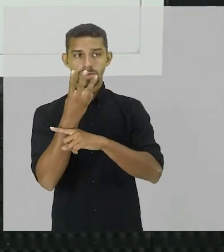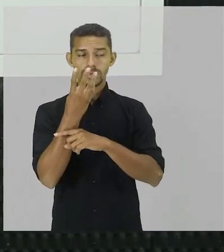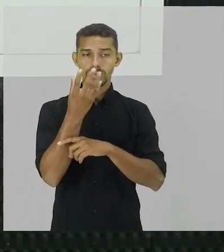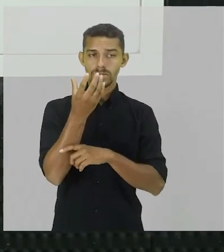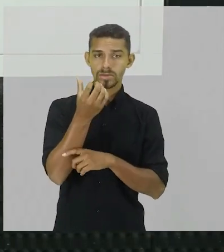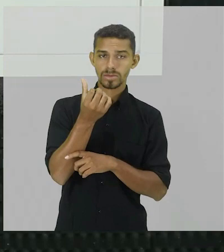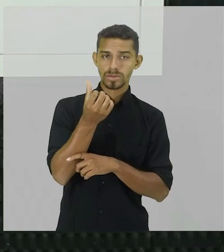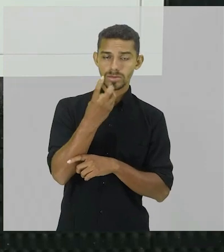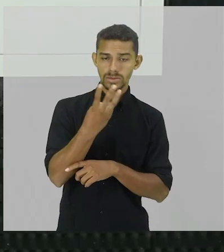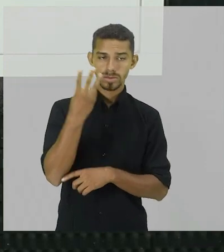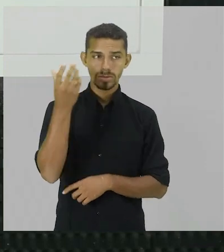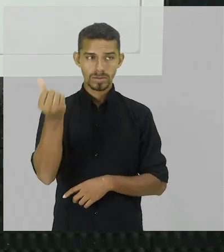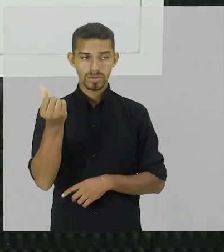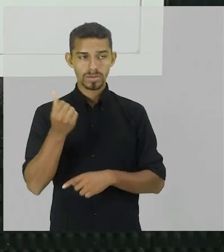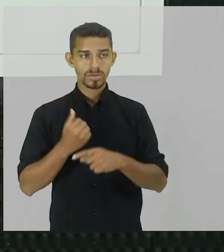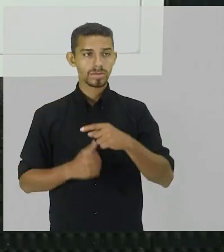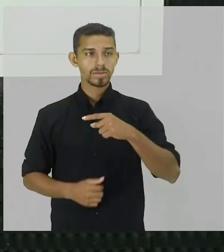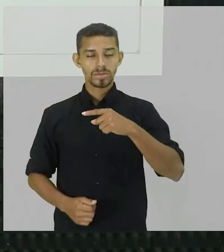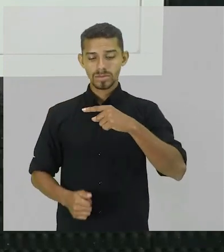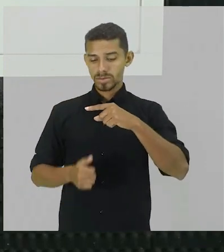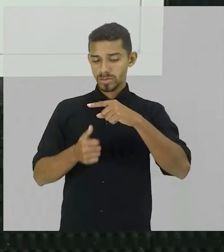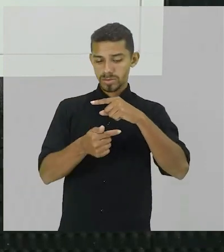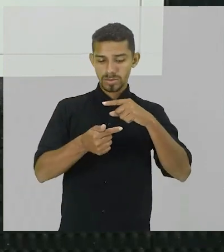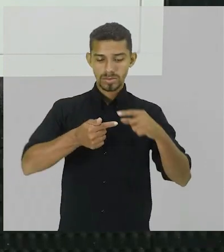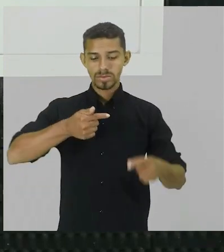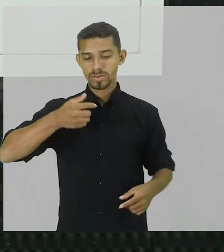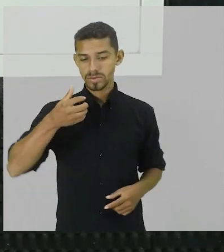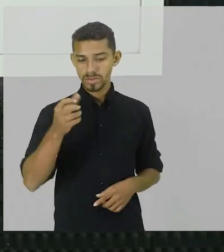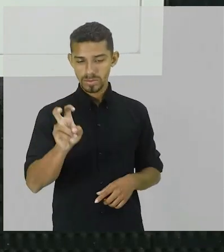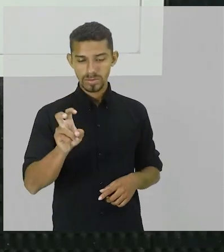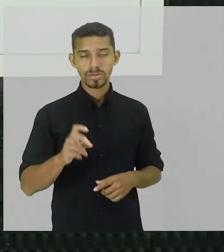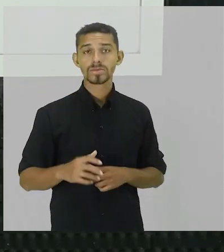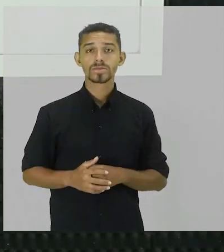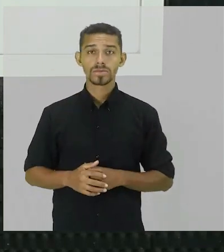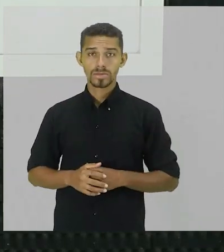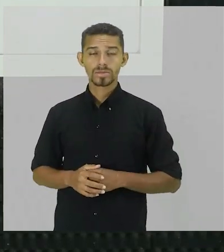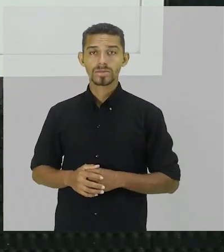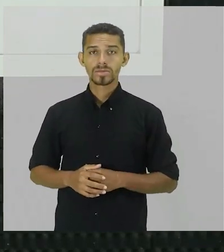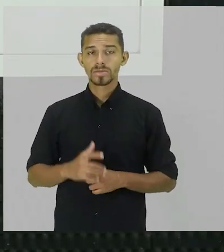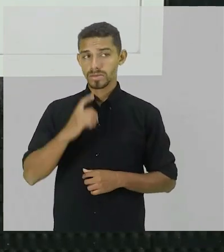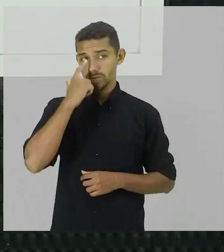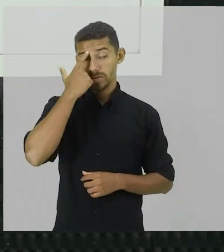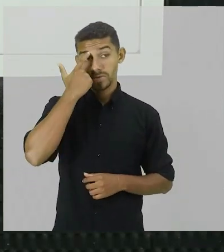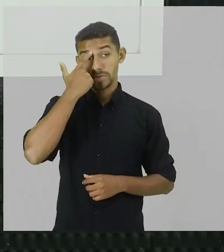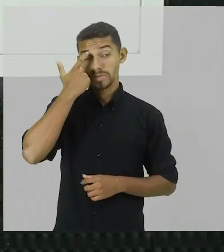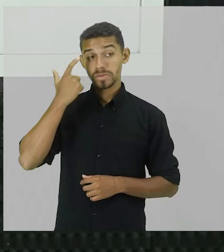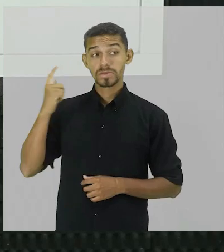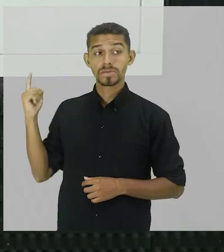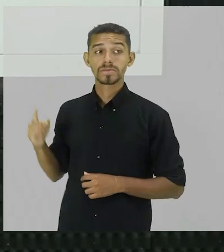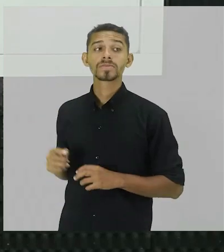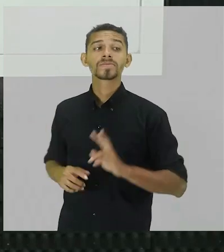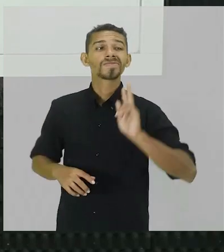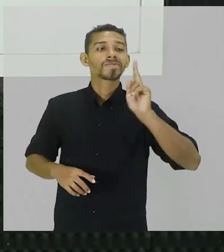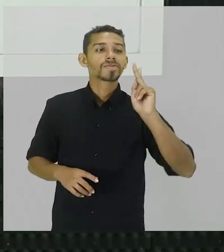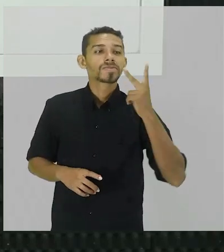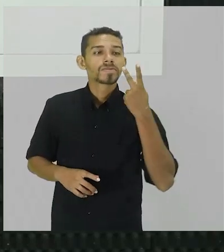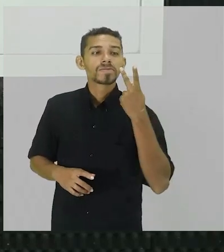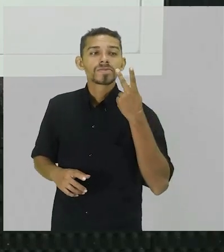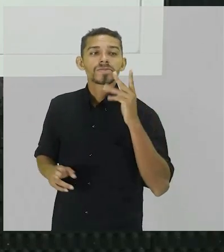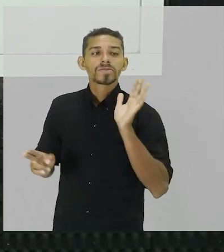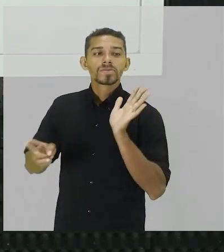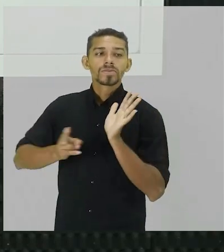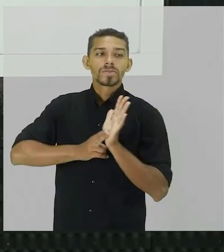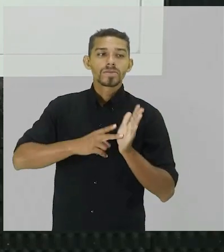336 dividido por 75. Se você fizer essa continha aí, com